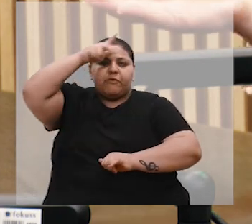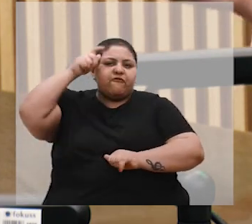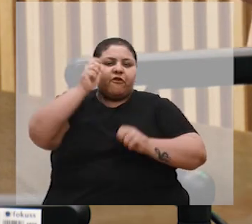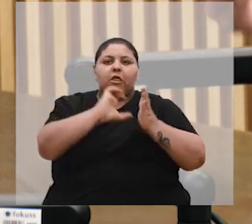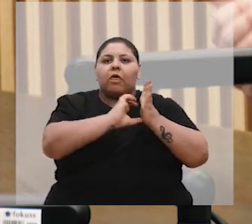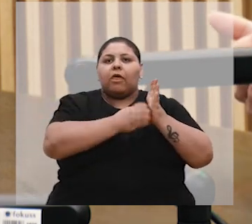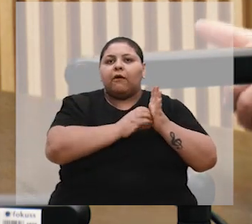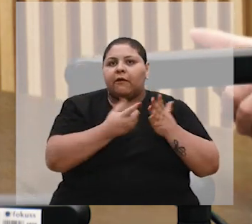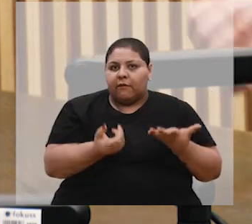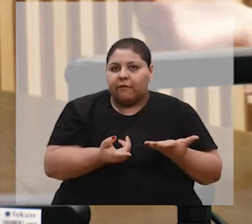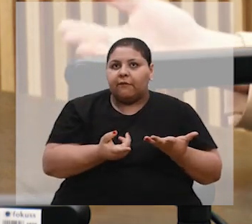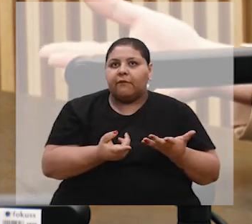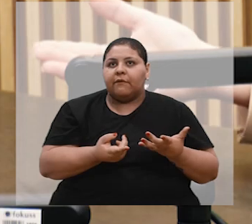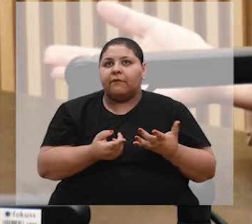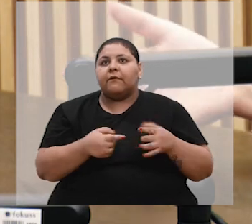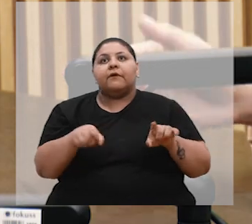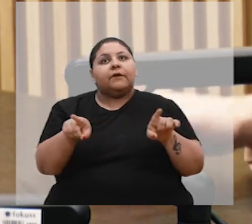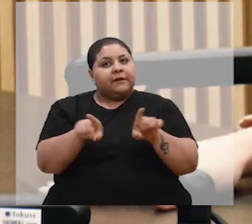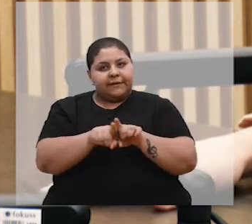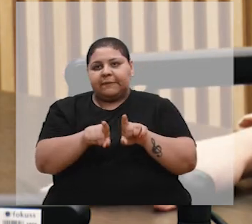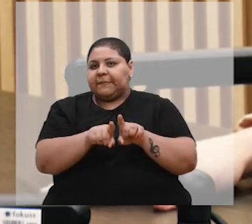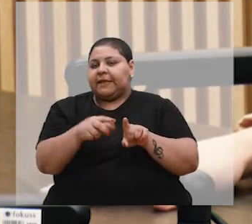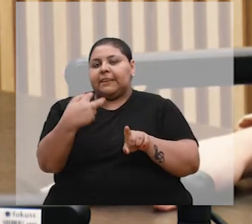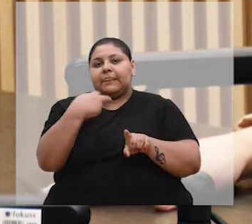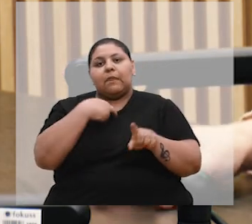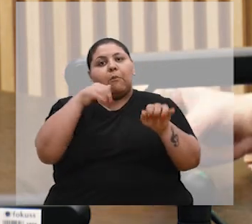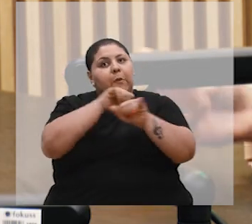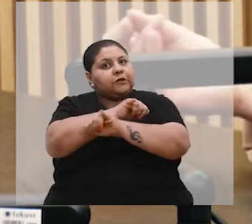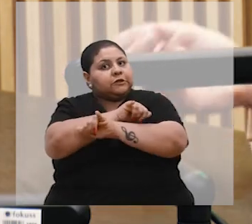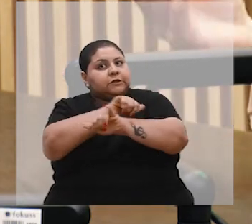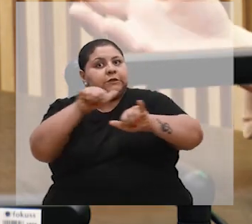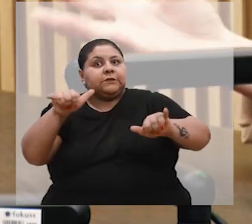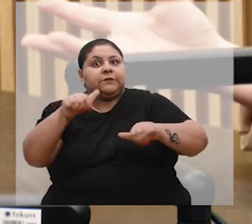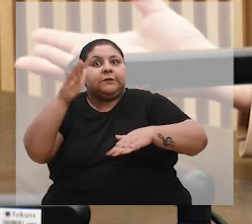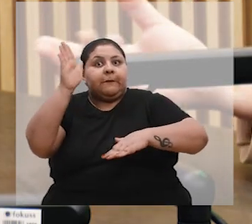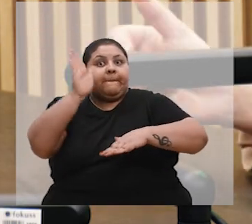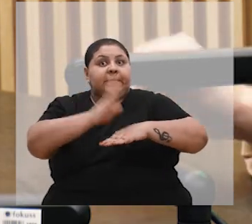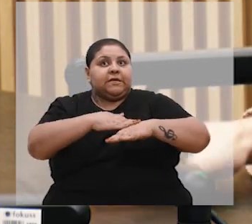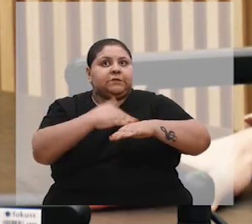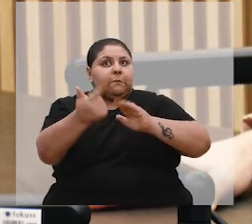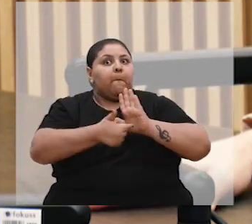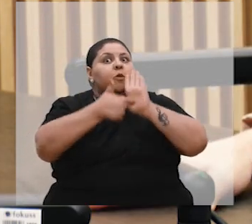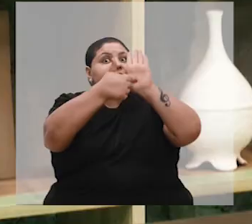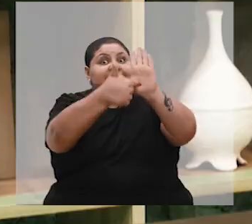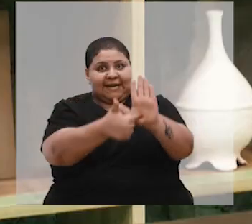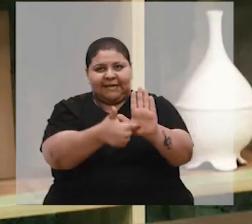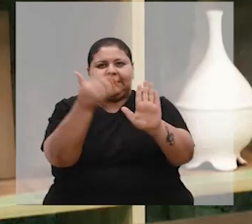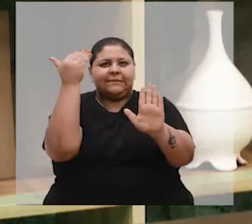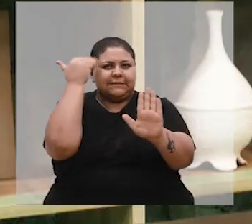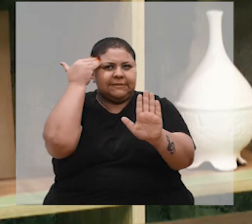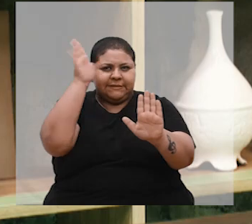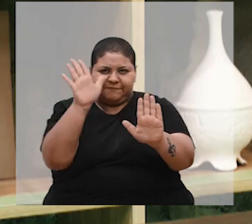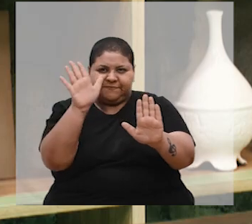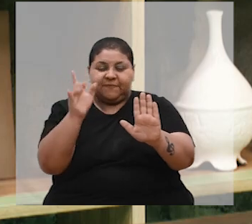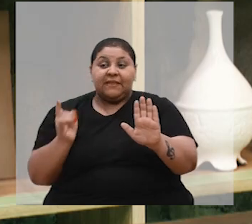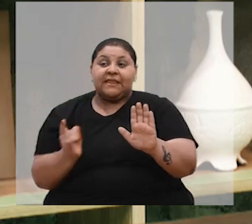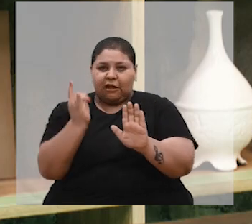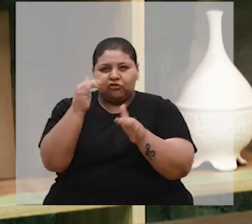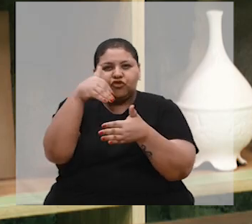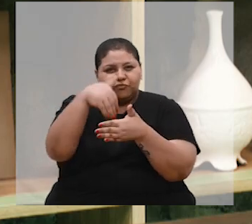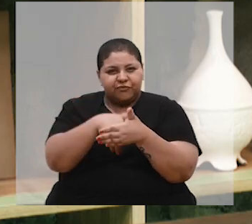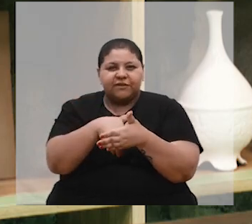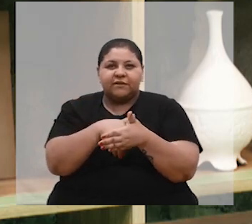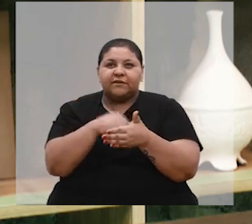nem, ainda menos, né, uma propaganda mais explícita, assim. E a gente viu na última eleição, né, registros